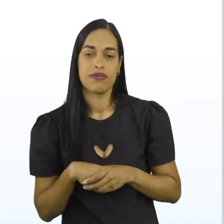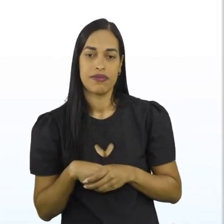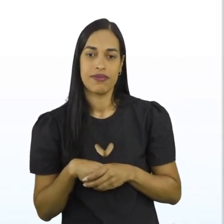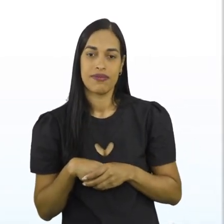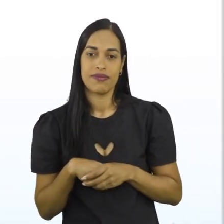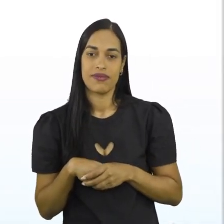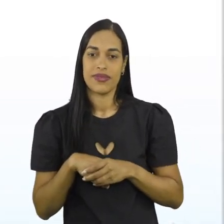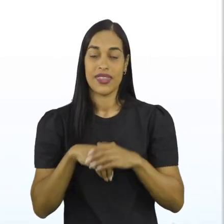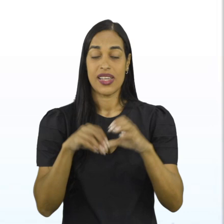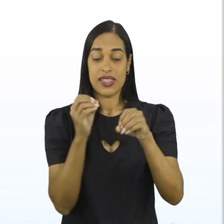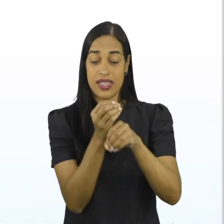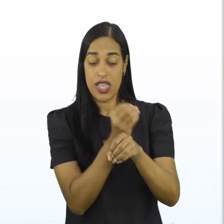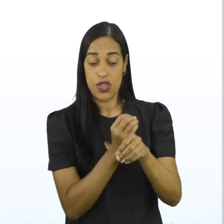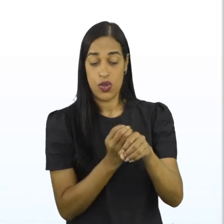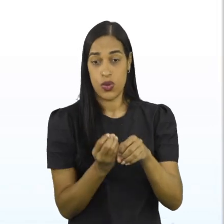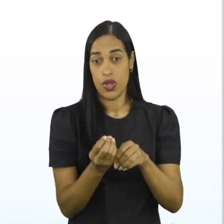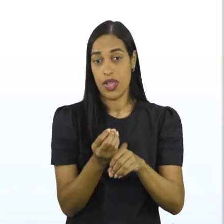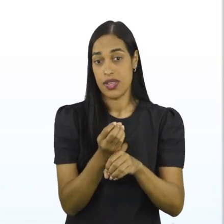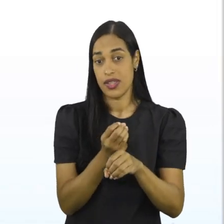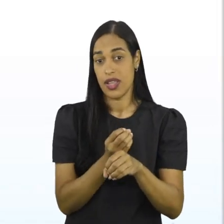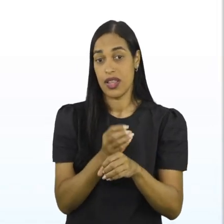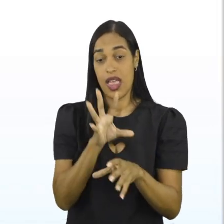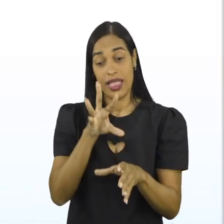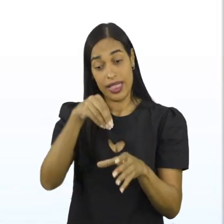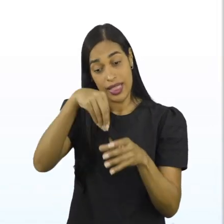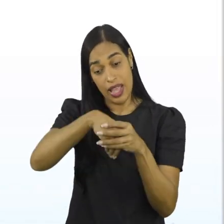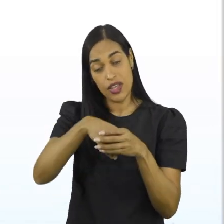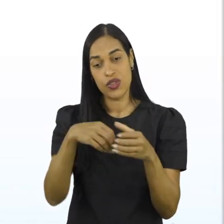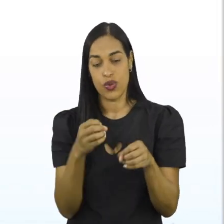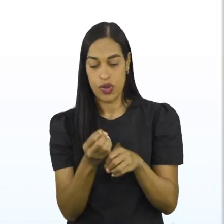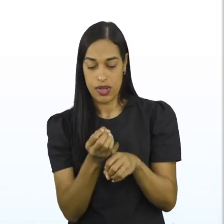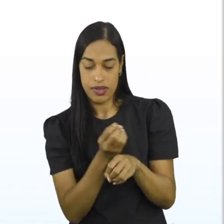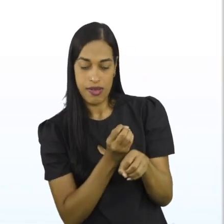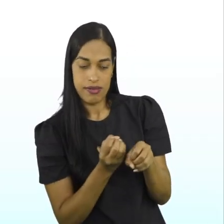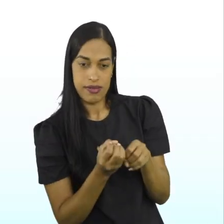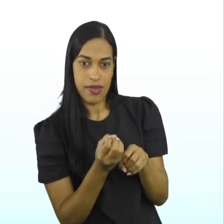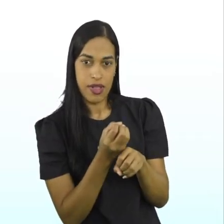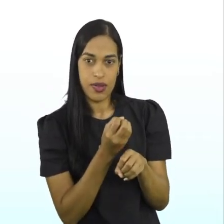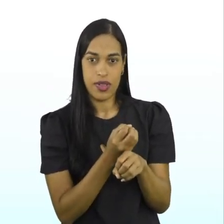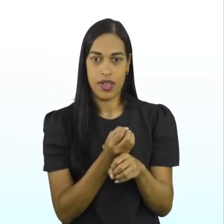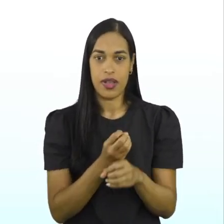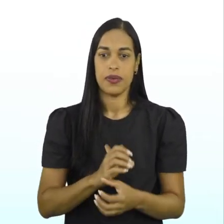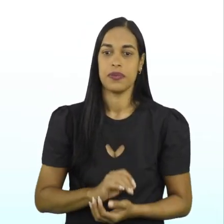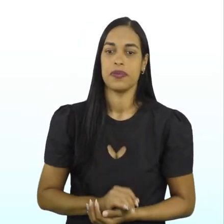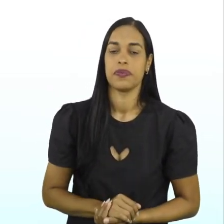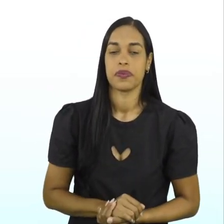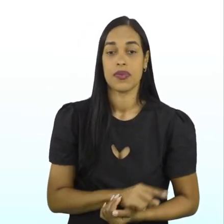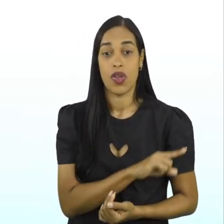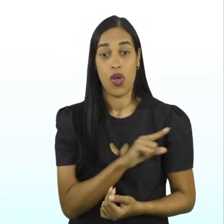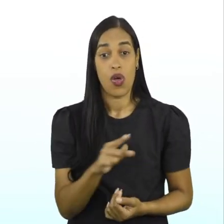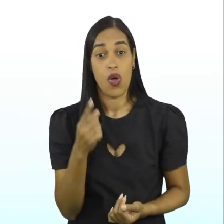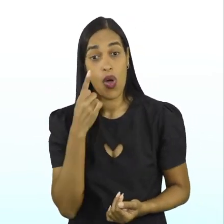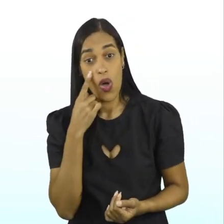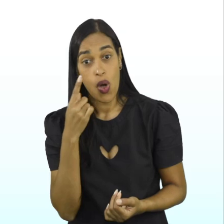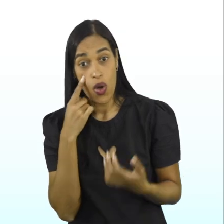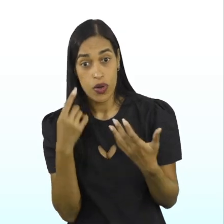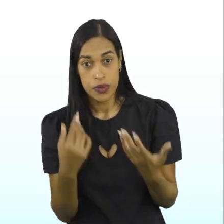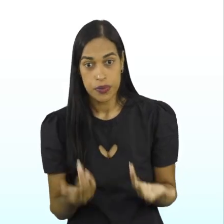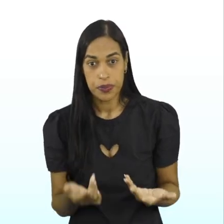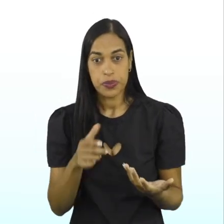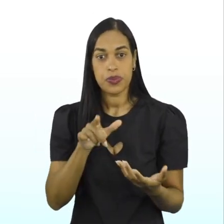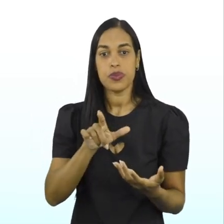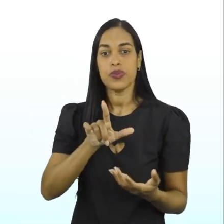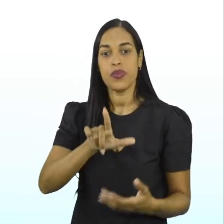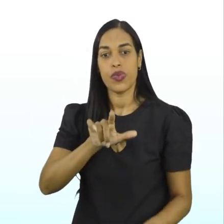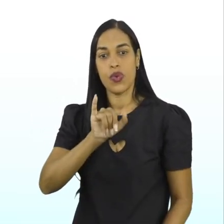é dentro, tá? Então isso aqui é a digestão que acontece dentro da célula. Léo traz para mim. Então, olhe, o danado dos